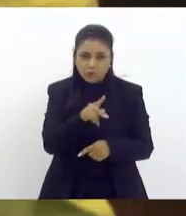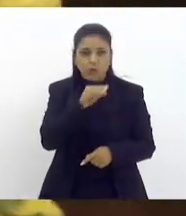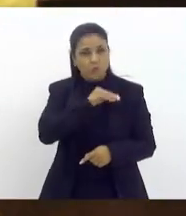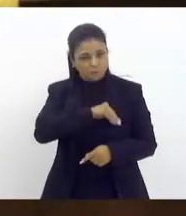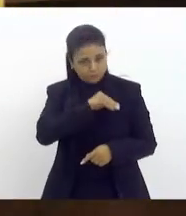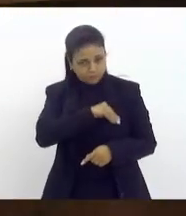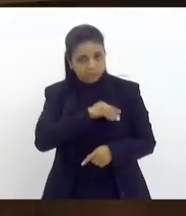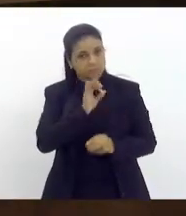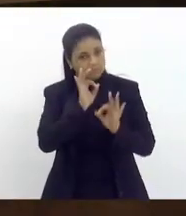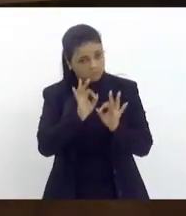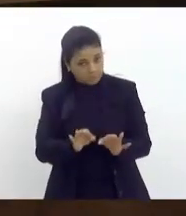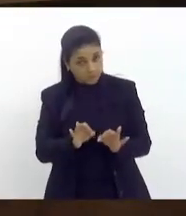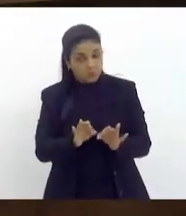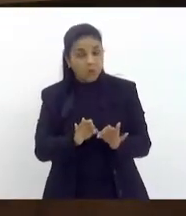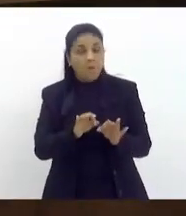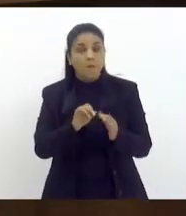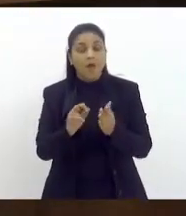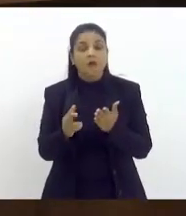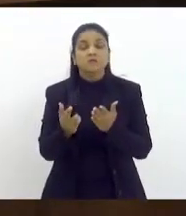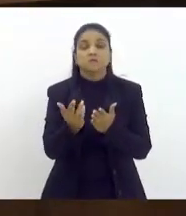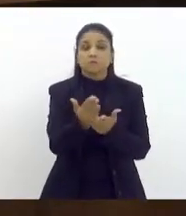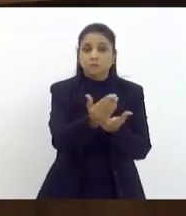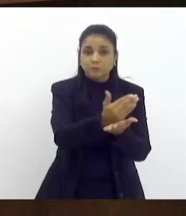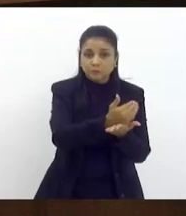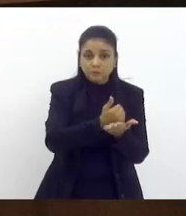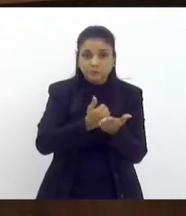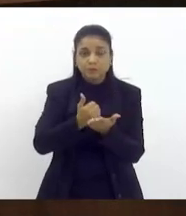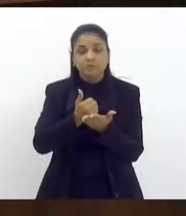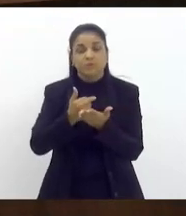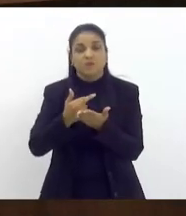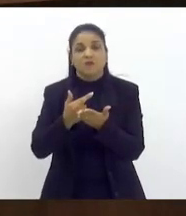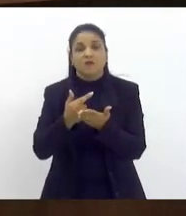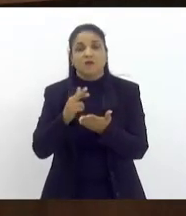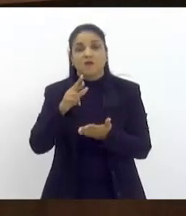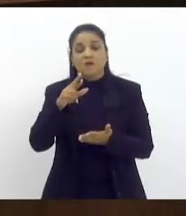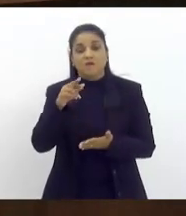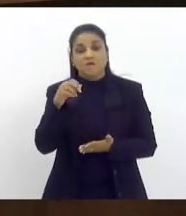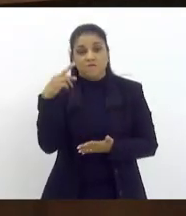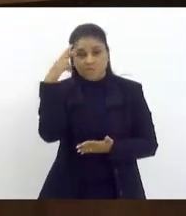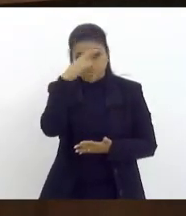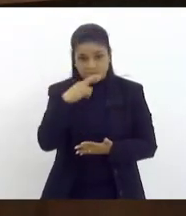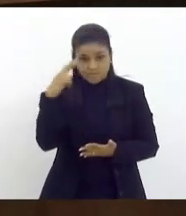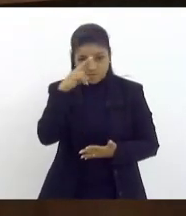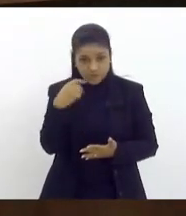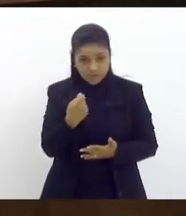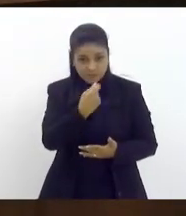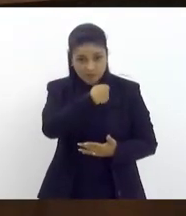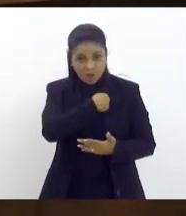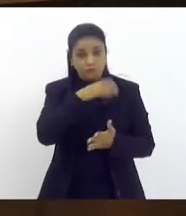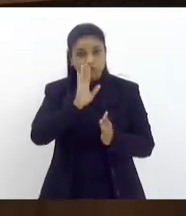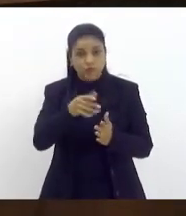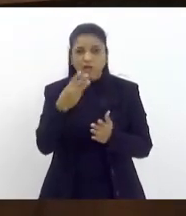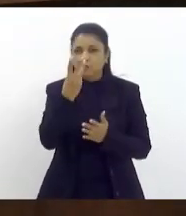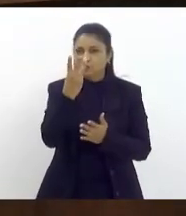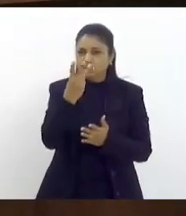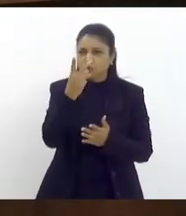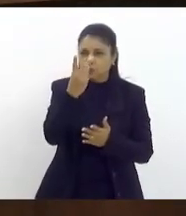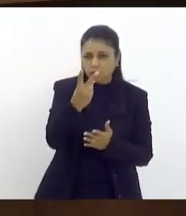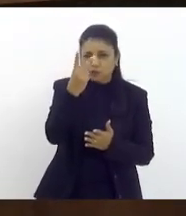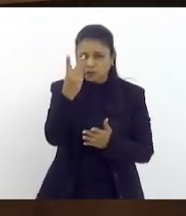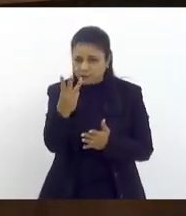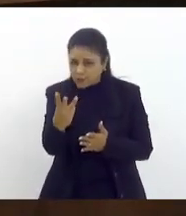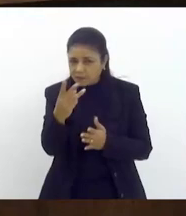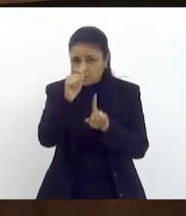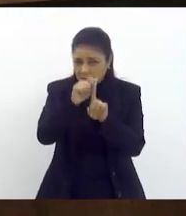a gente quer isso sem sair do plano de recuperação fiscal que a gente já foi multado acerca de dois três meses atrás e